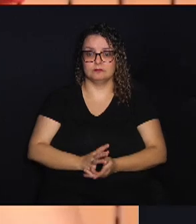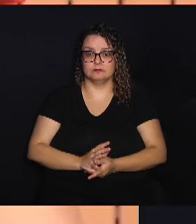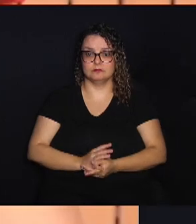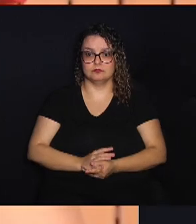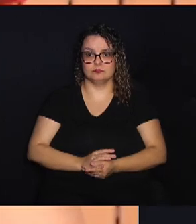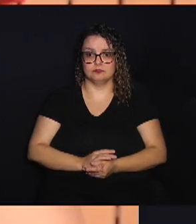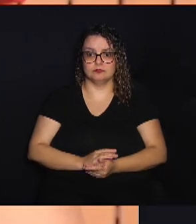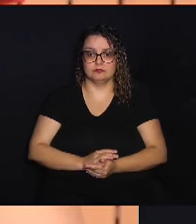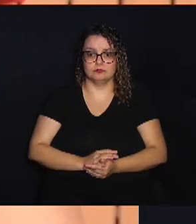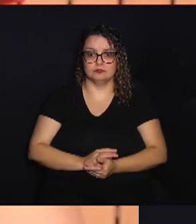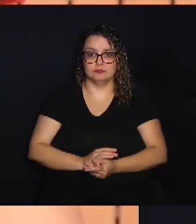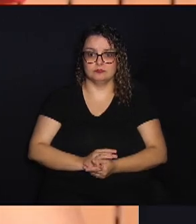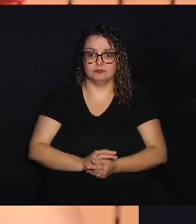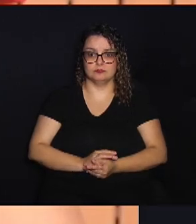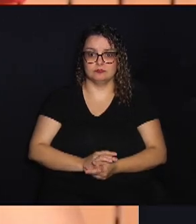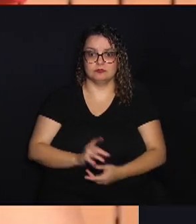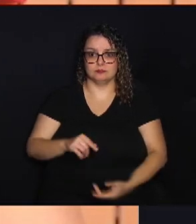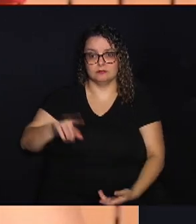Então, é um dia